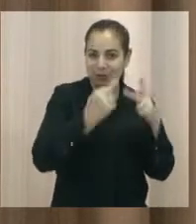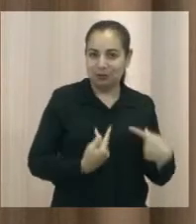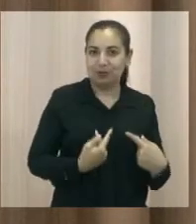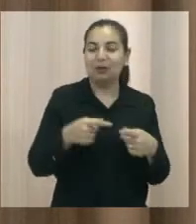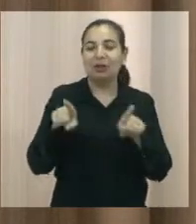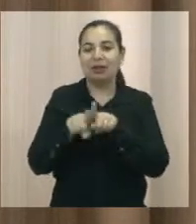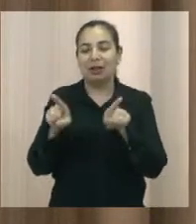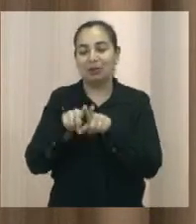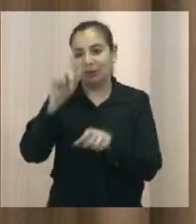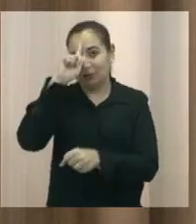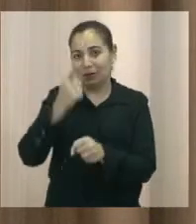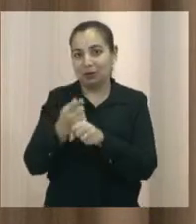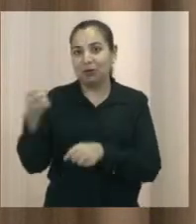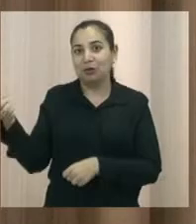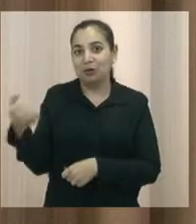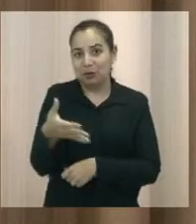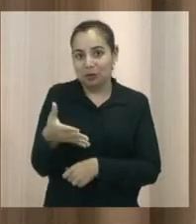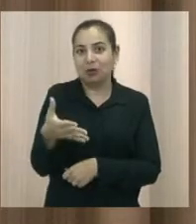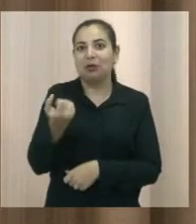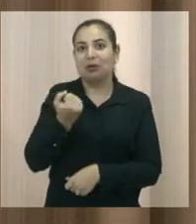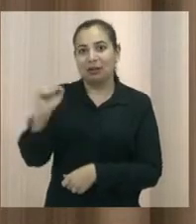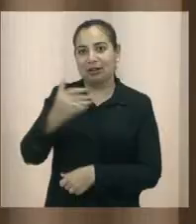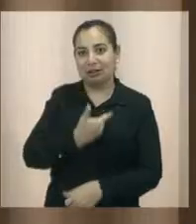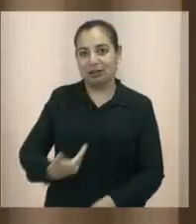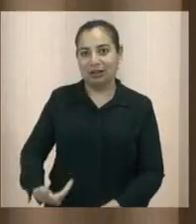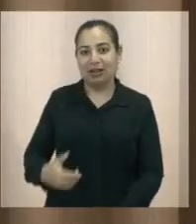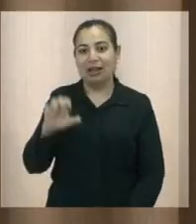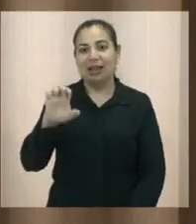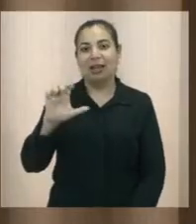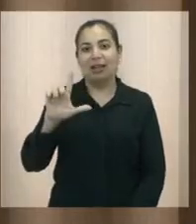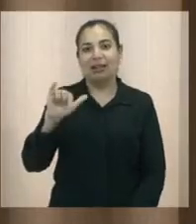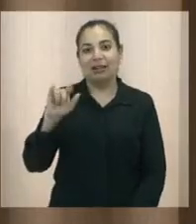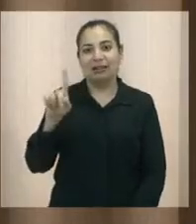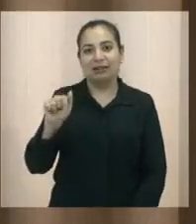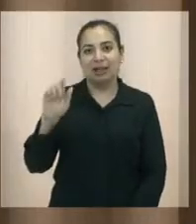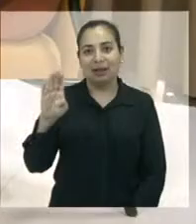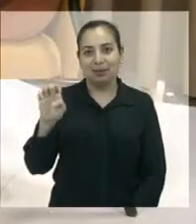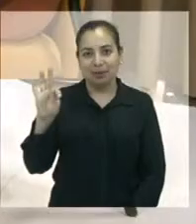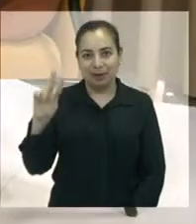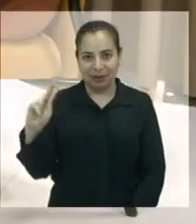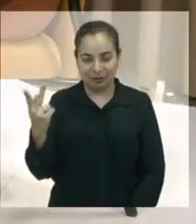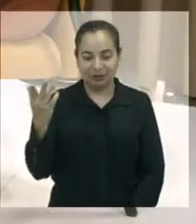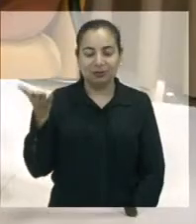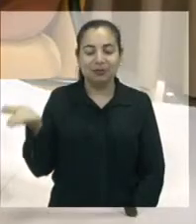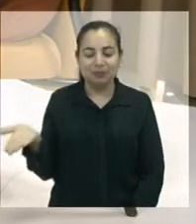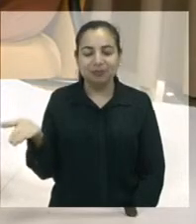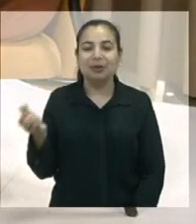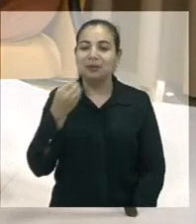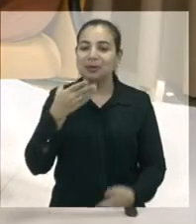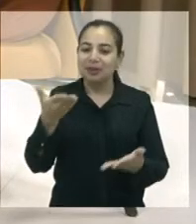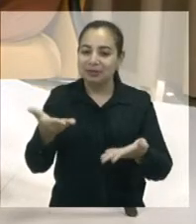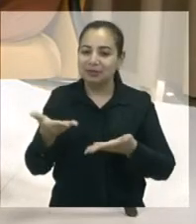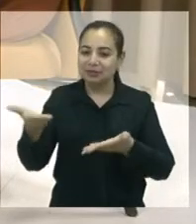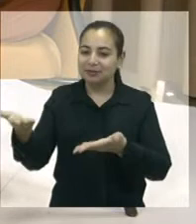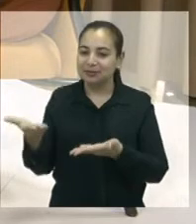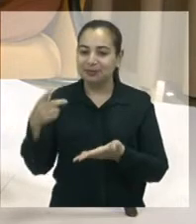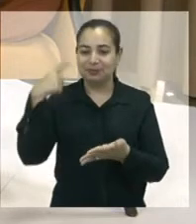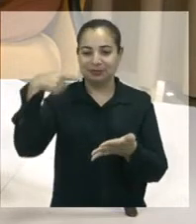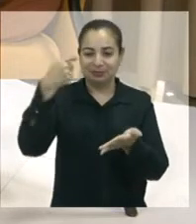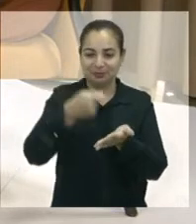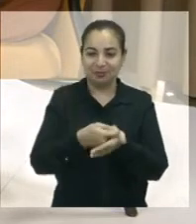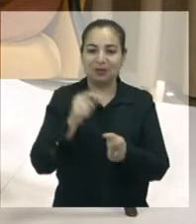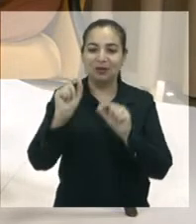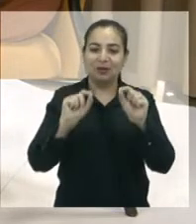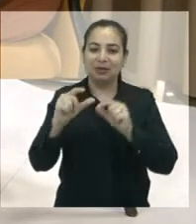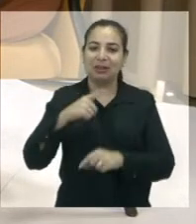nova gestora, a nova Defensora Pública do Estado, Elizabeth Chagas. Sejam bem-vindas, mais uma vez ao programa Direito, vereadora Larissa. Esse